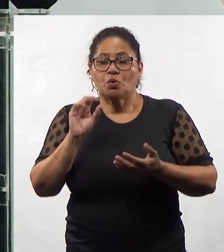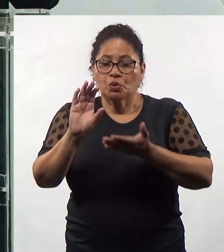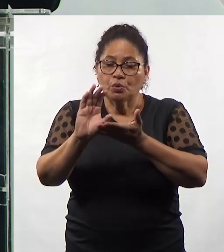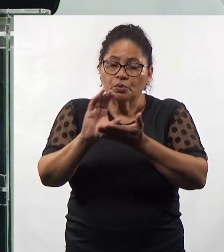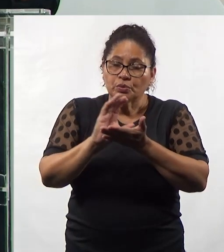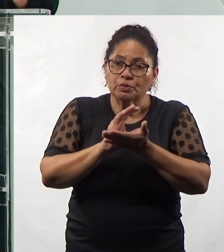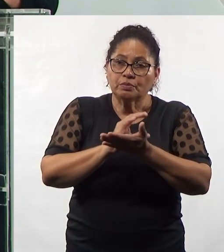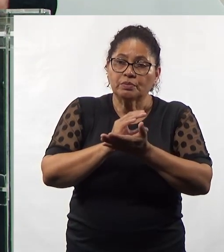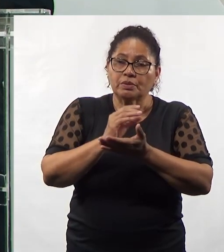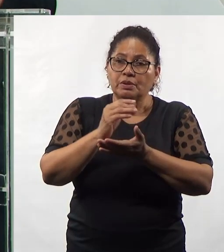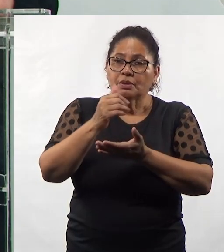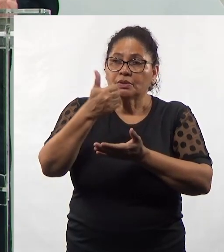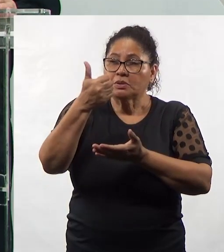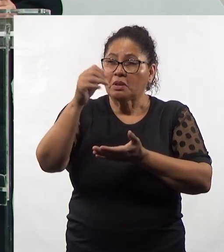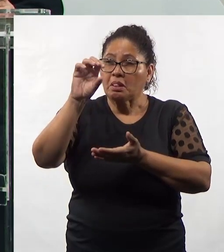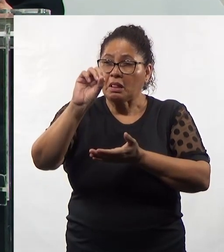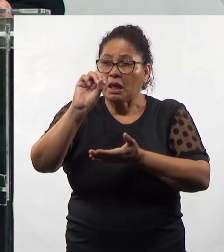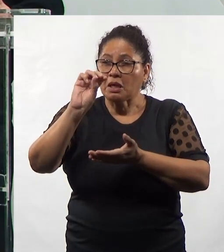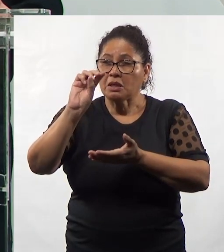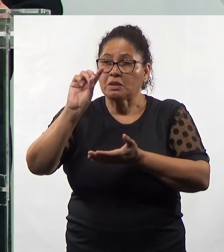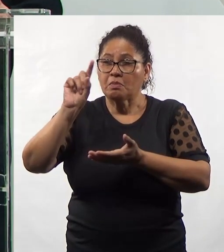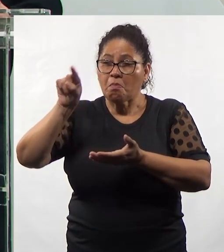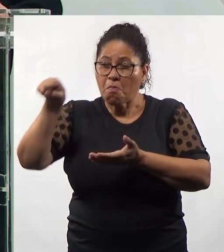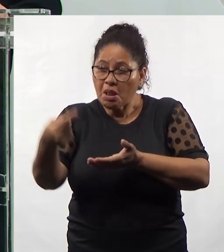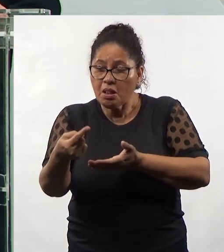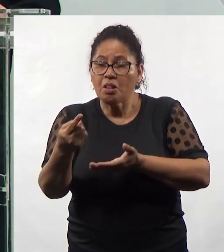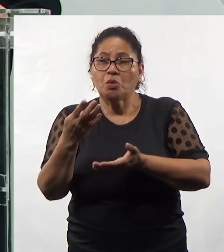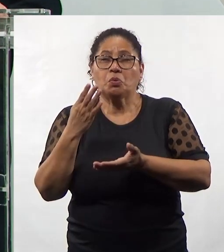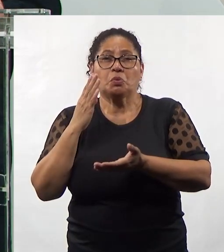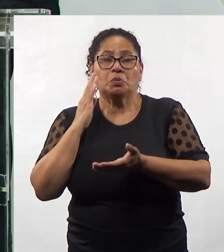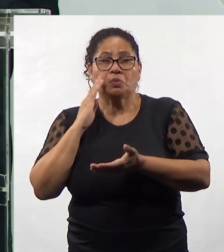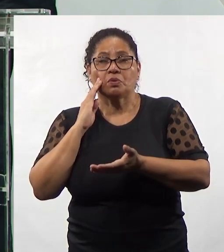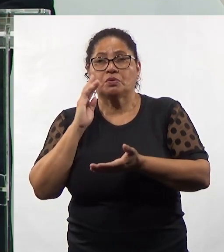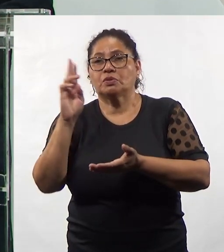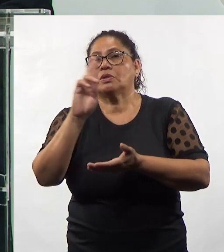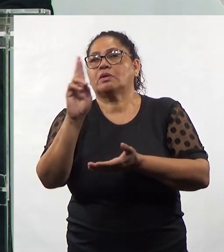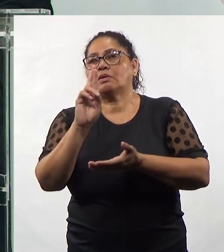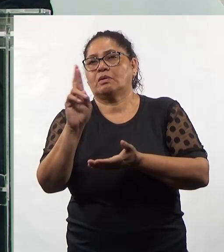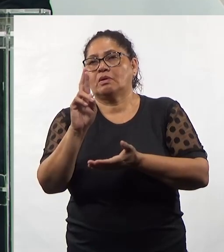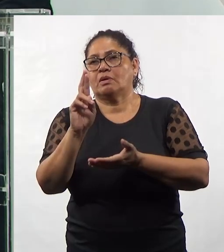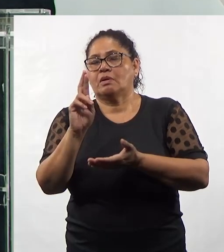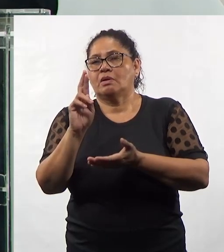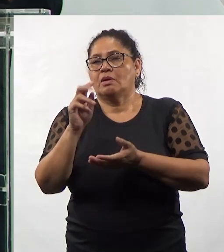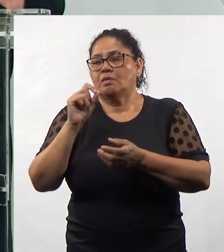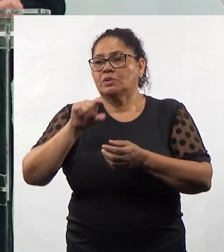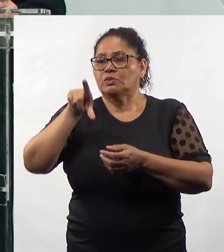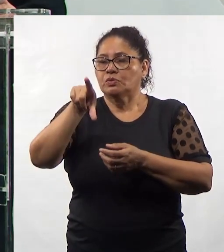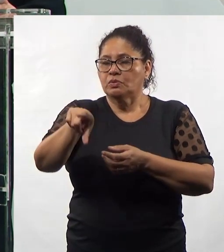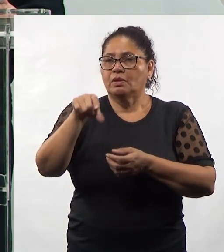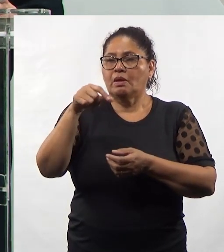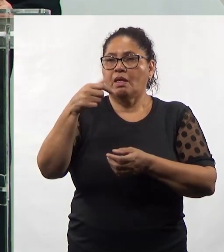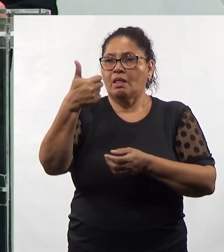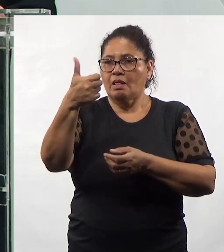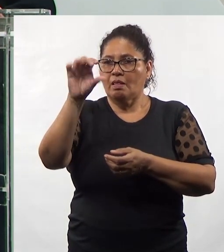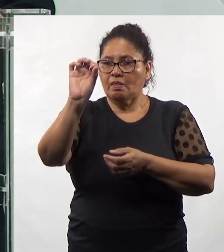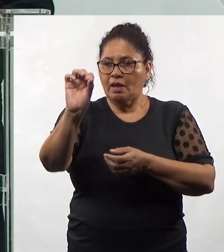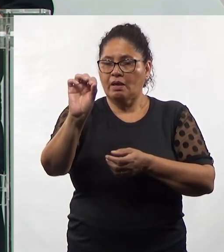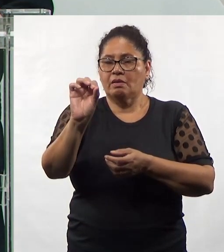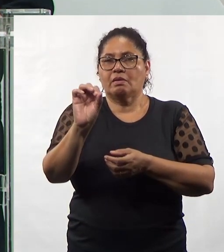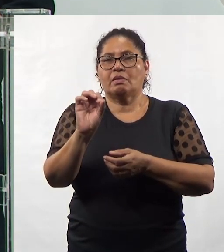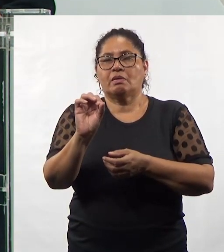eu tenho um orçamento de 10 milhões de reais e eu preciso selecionar 10 projetos